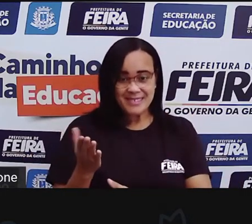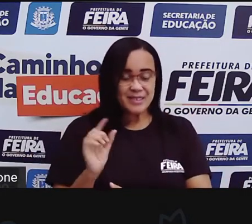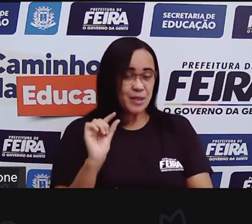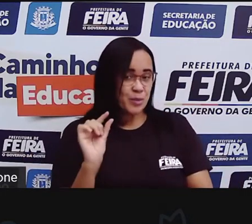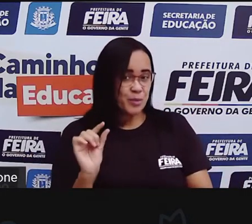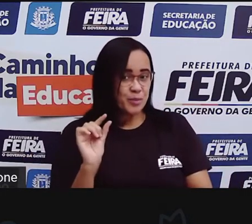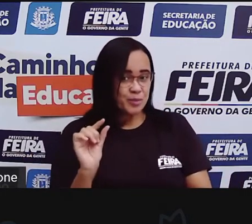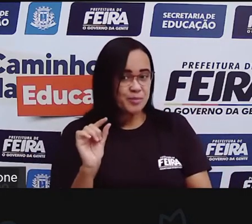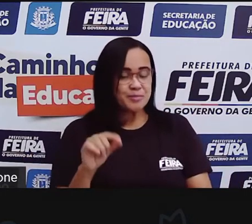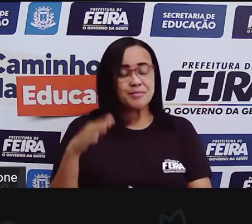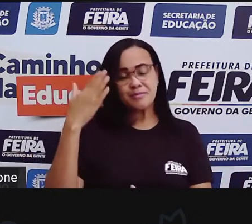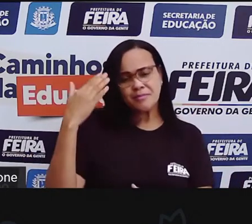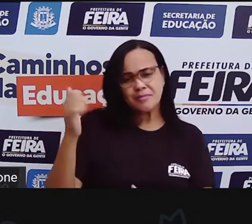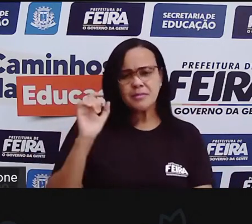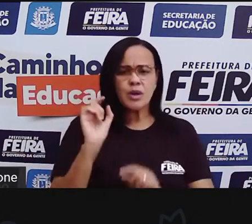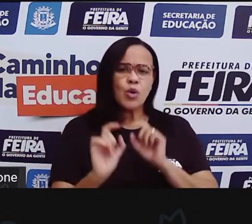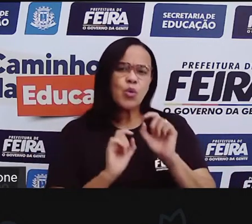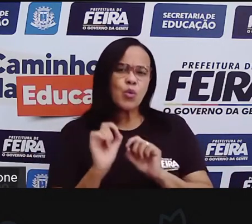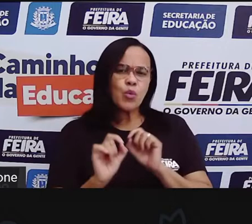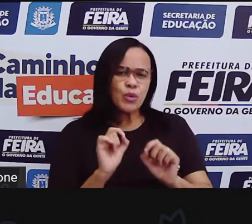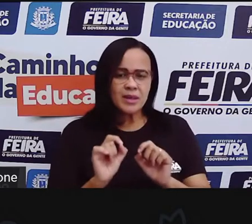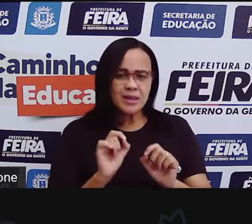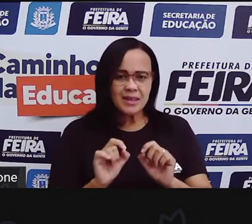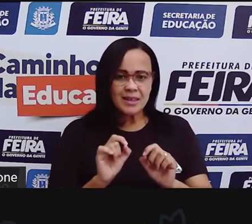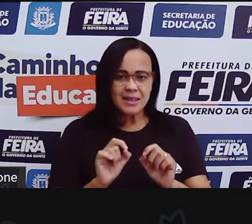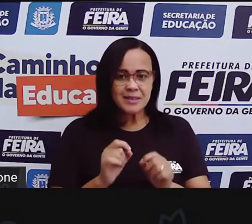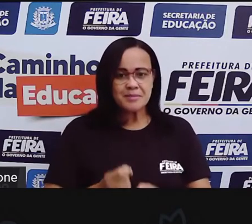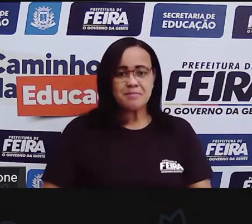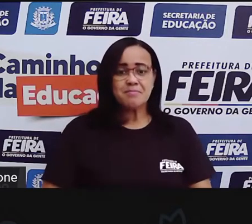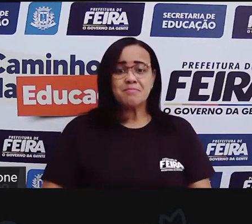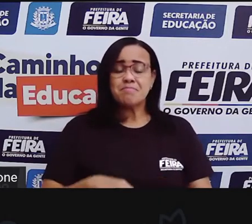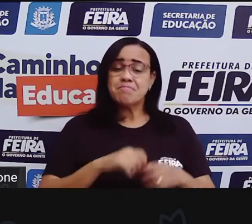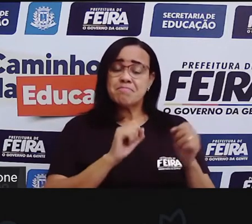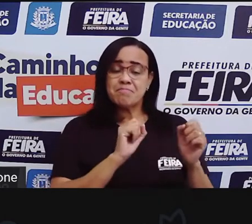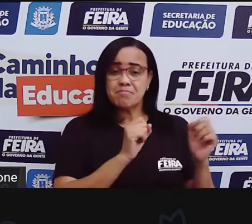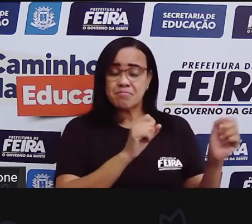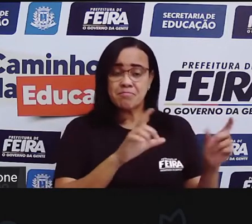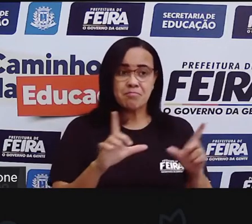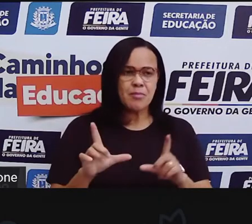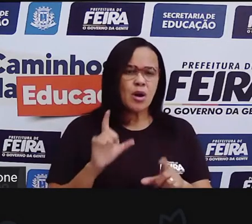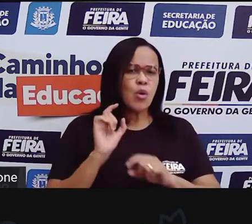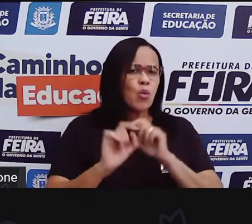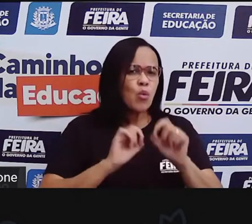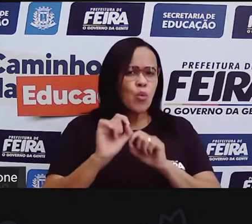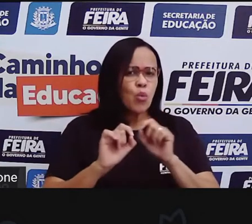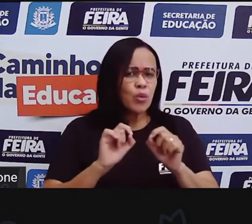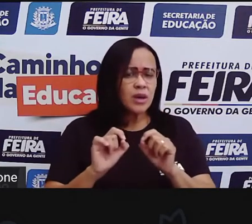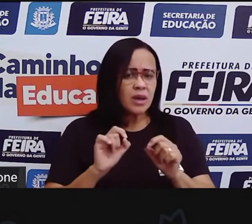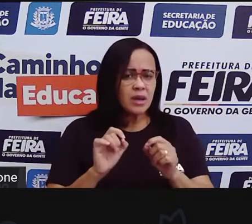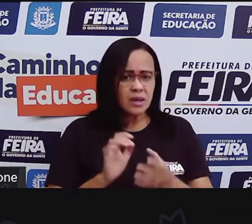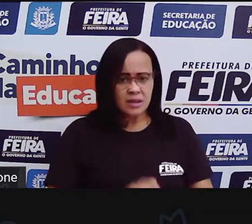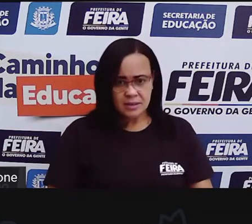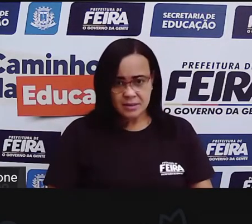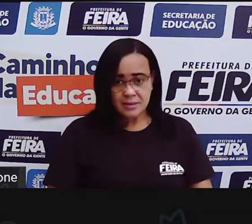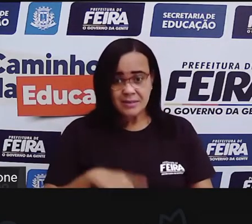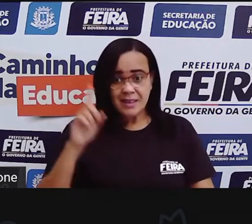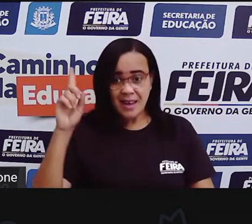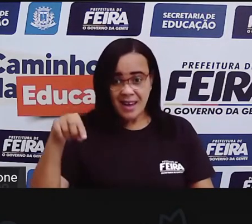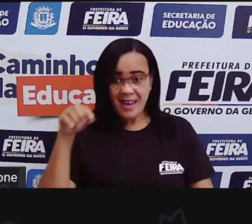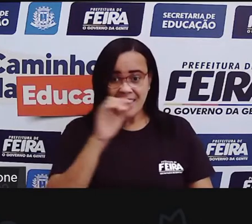pouquinho para saber de vocês sobre as outras línguas que existem no mundo. É,